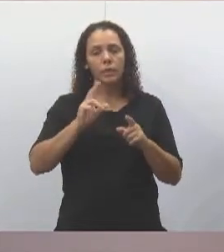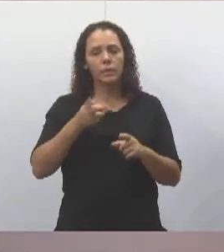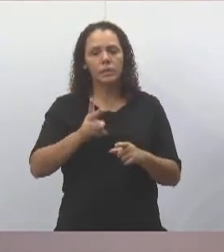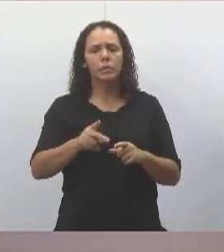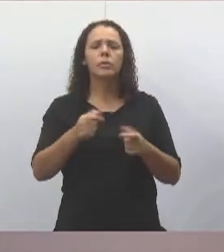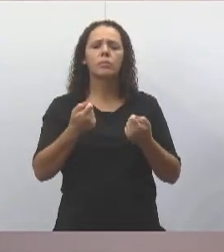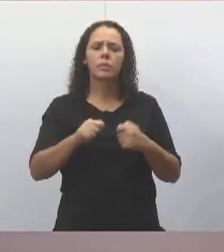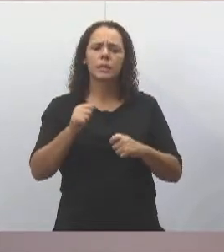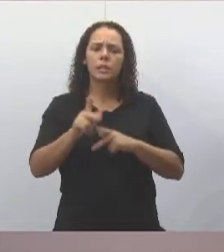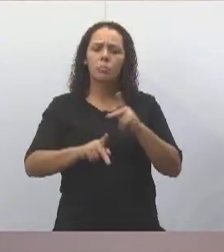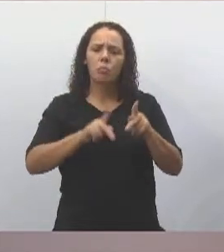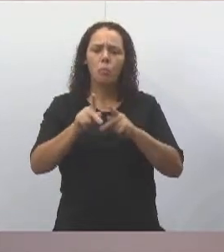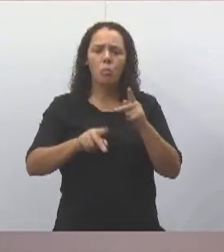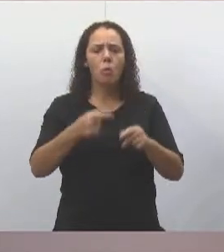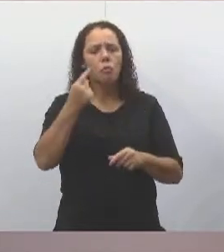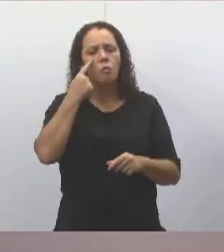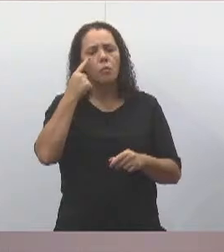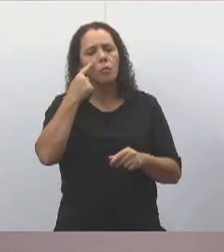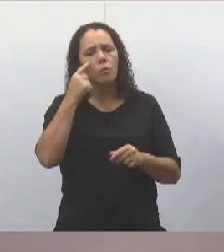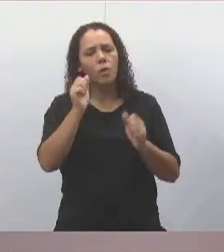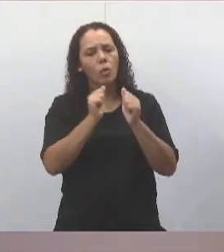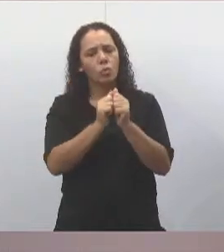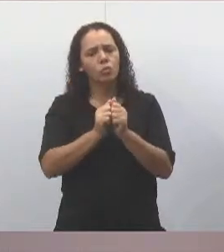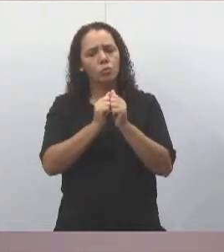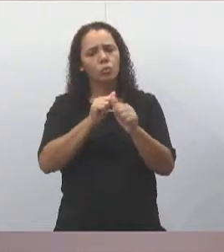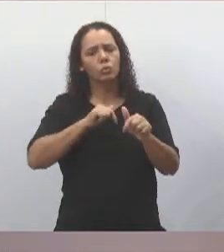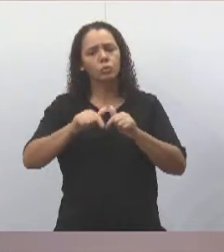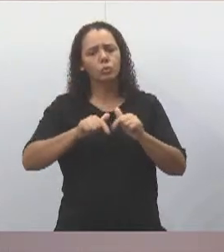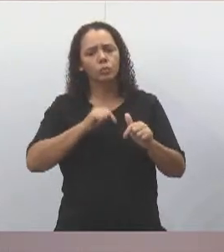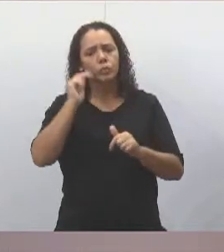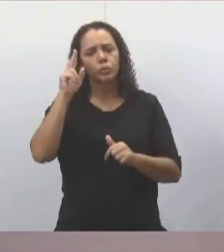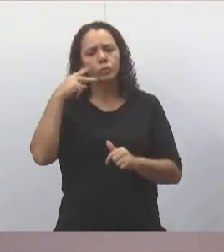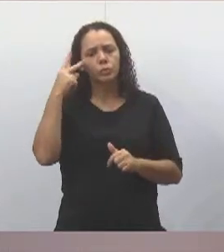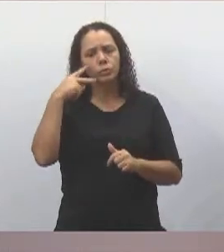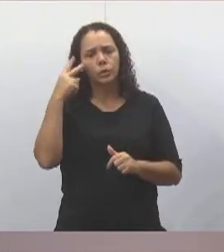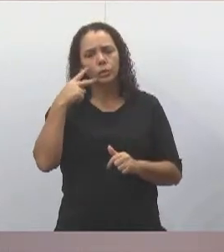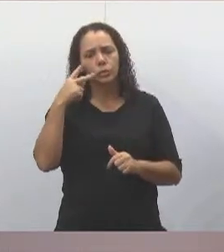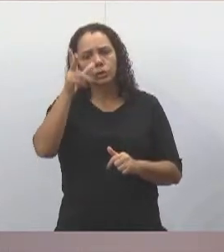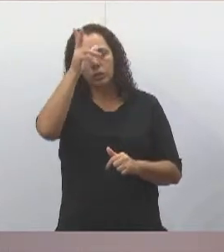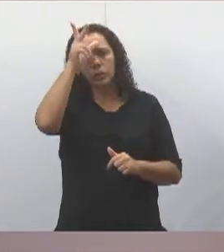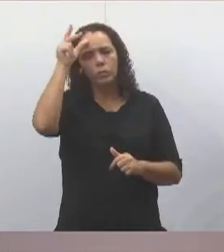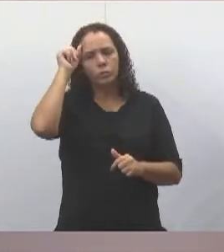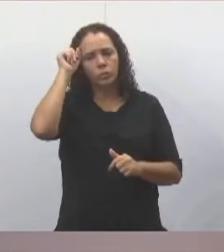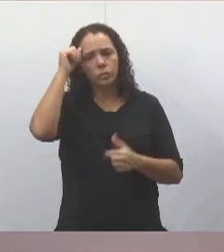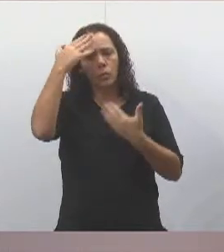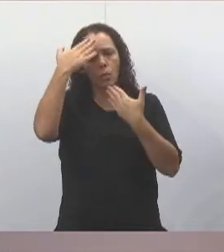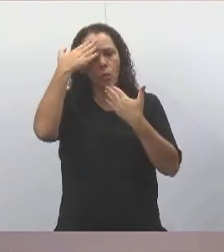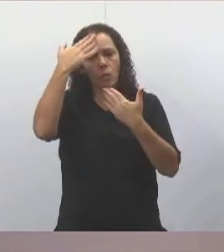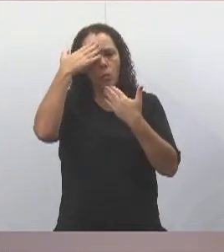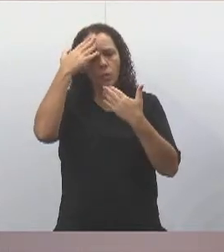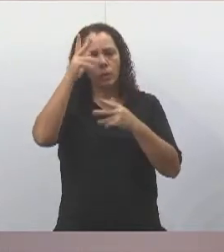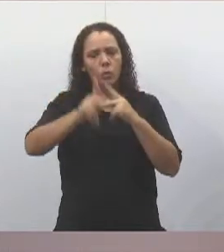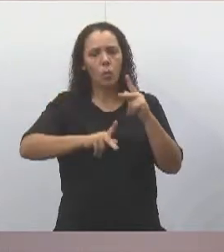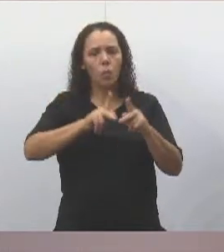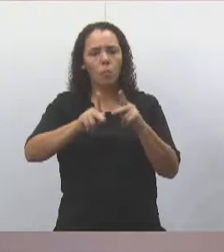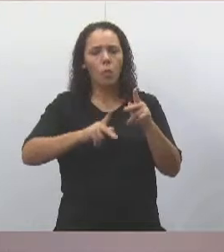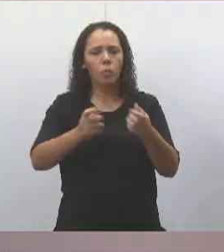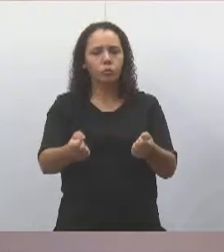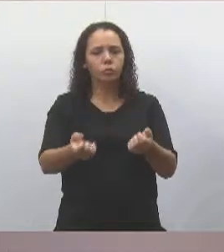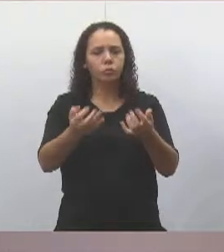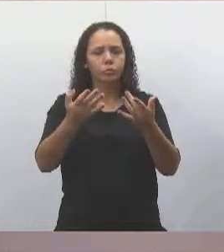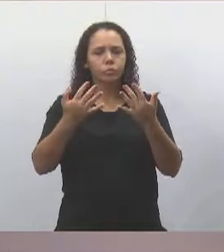dos vereadores e o trabalho da Prefeitura aqui na Câmara Municipal. Obrigado de ter vindo aqui na